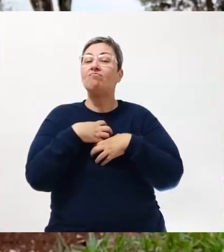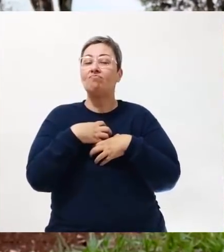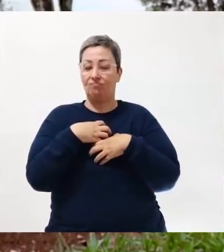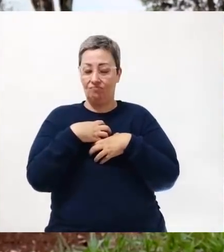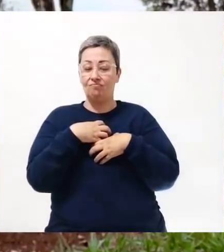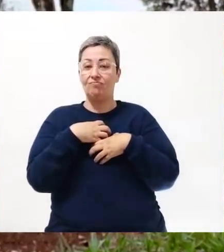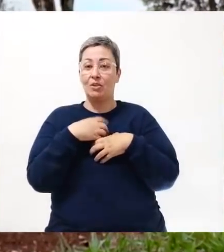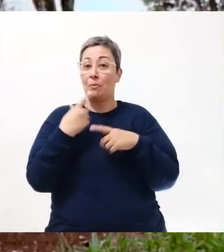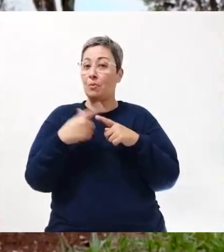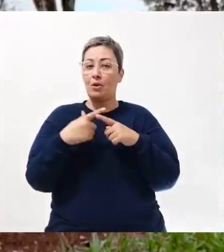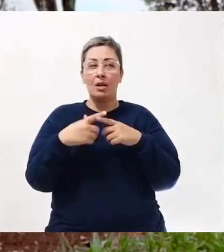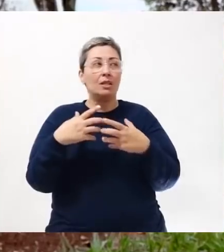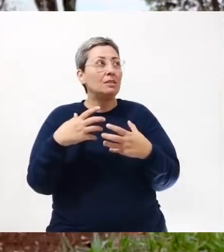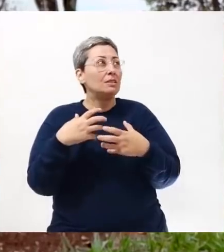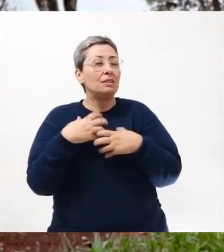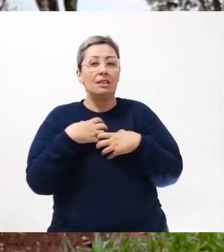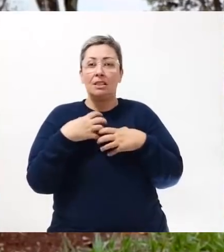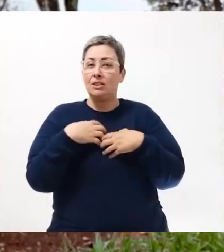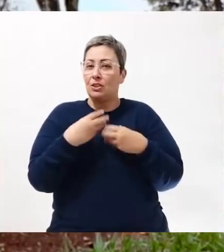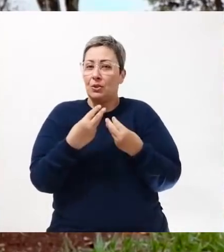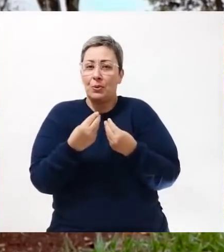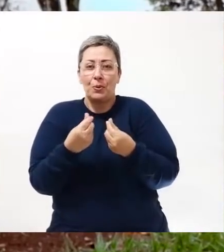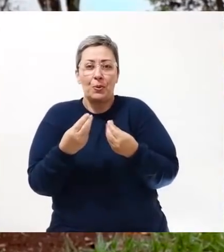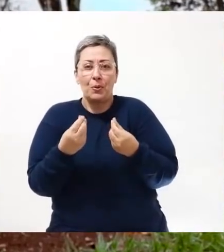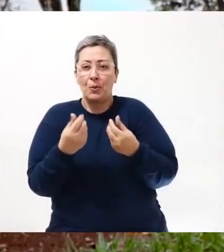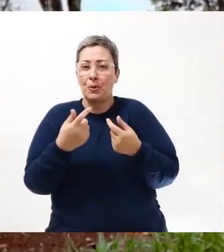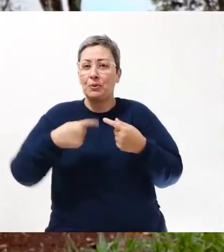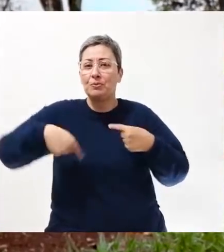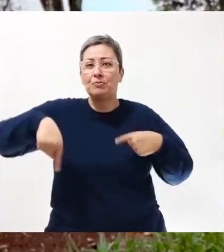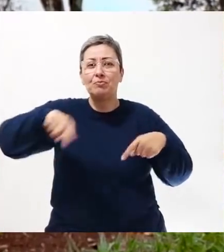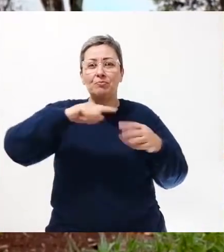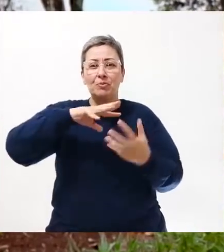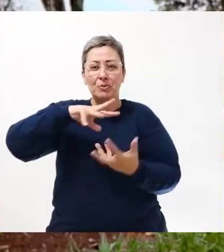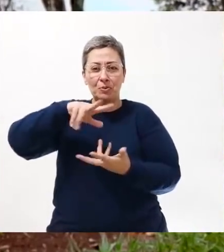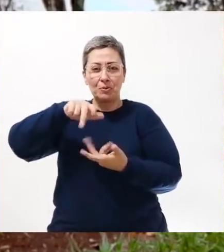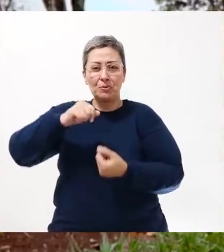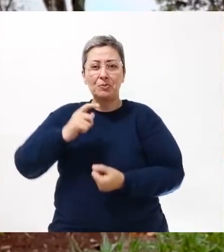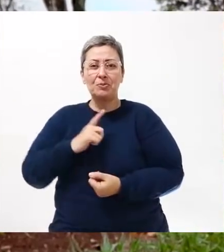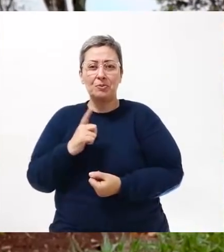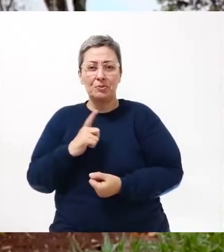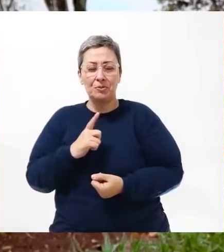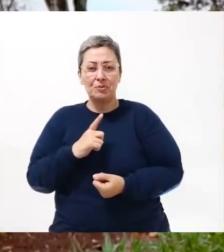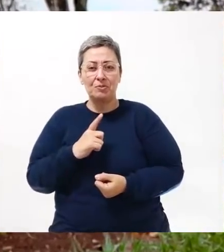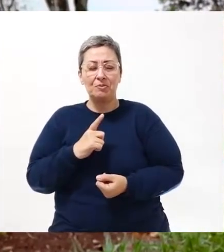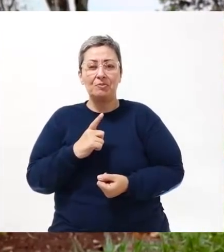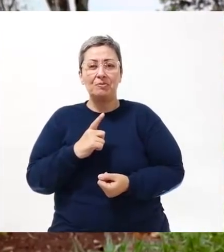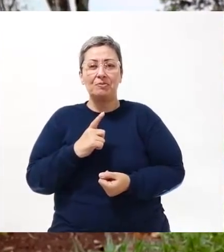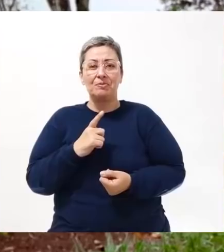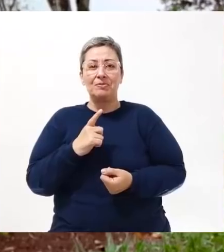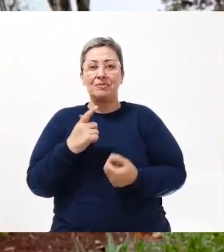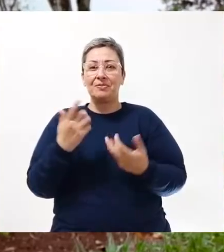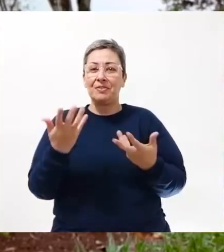principalmente senti-lo. Porque é sentindo as coisas que existem no mundo